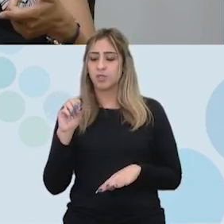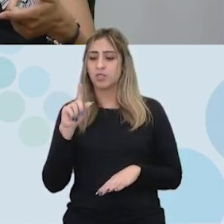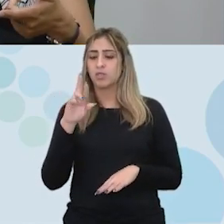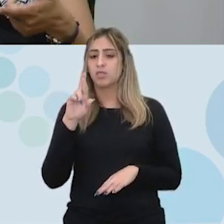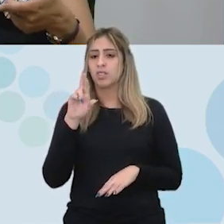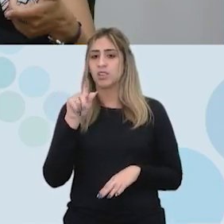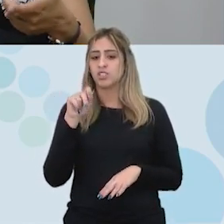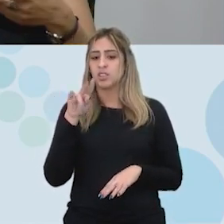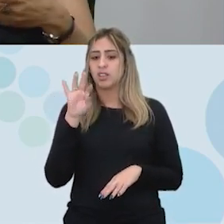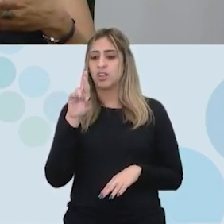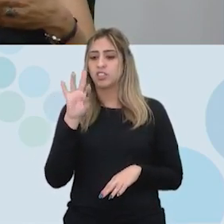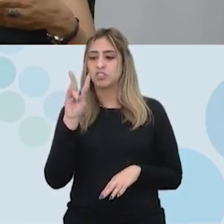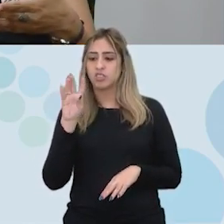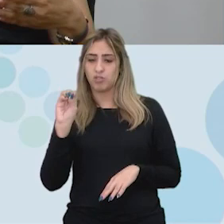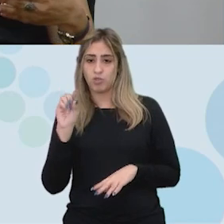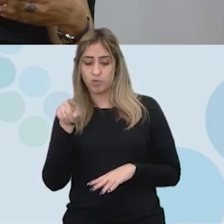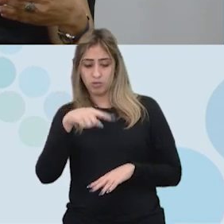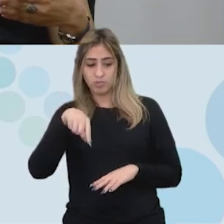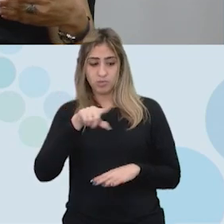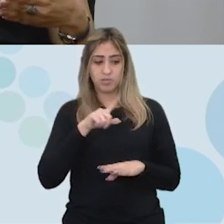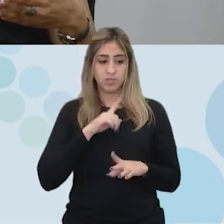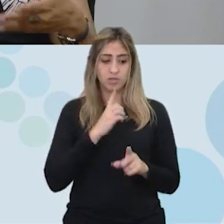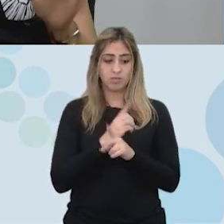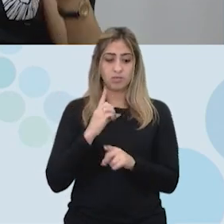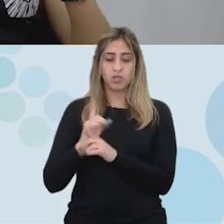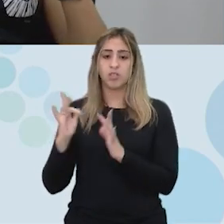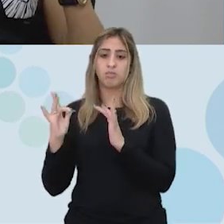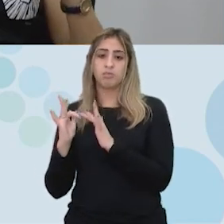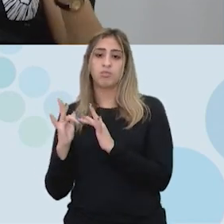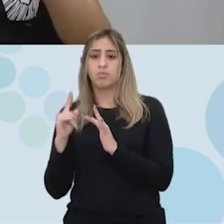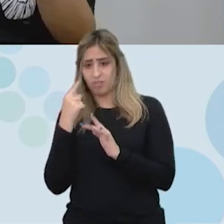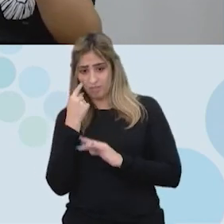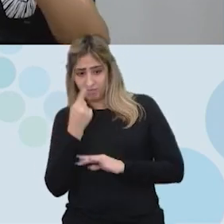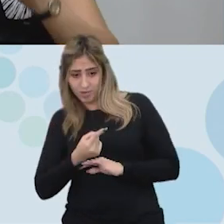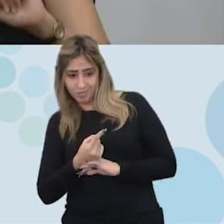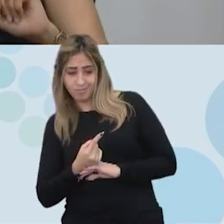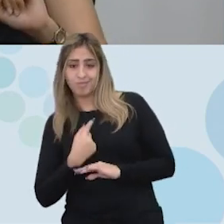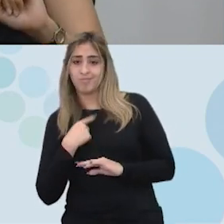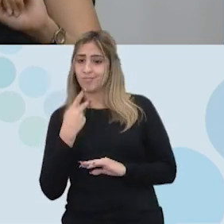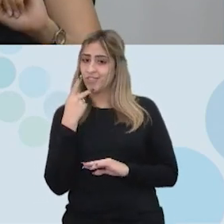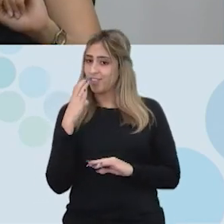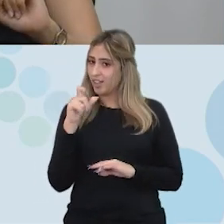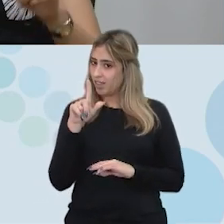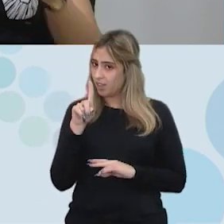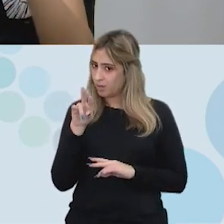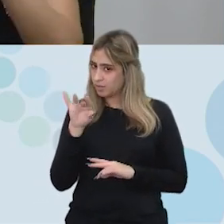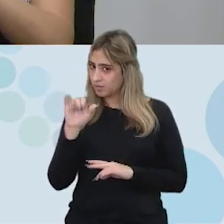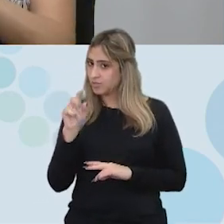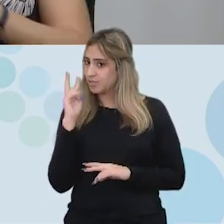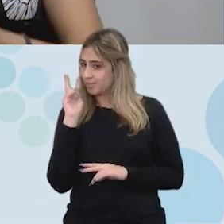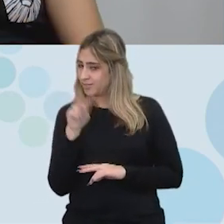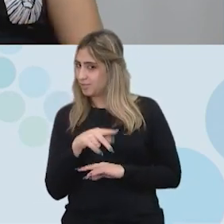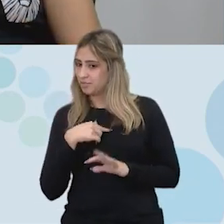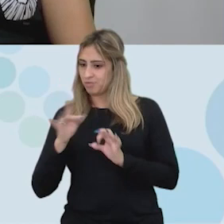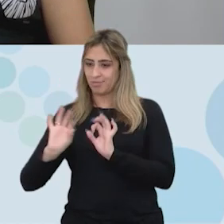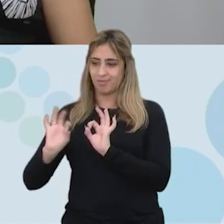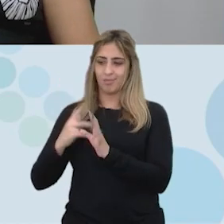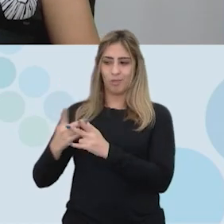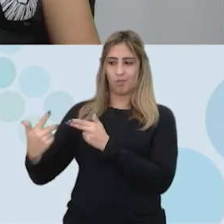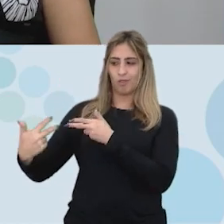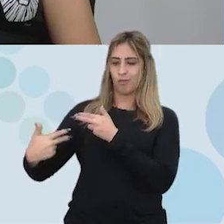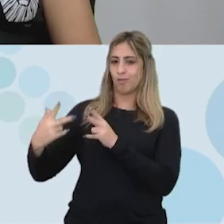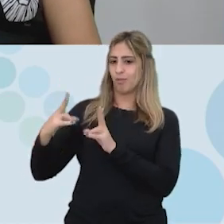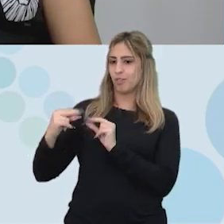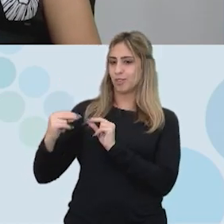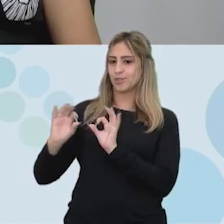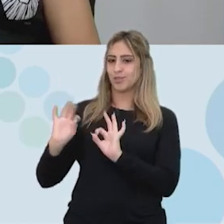regenerativo, sim, inclusive, né? E isso vem muito de encontro ao que você tá falando. Tá vendo, gente? Eu não tinha falado com a Cláudia, não, tá certo? E seu corpo, na realidade, acima de uma